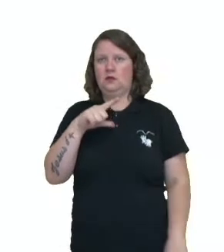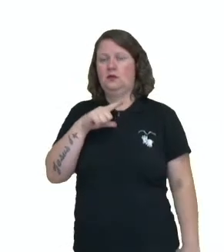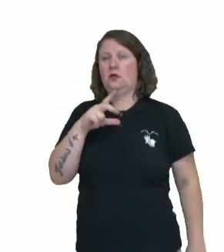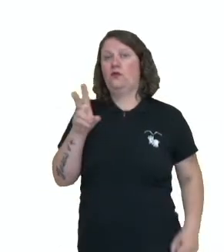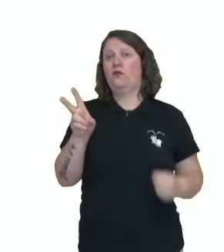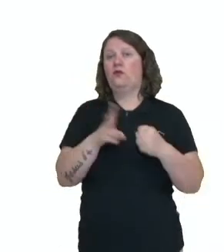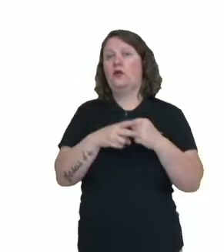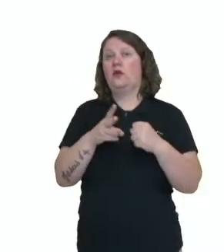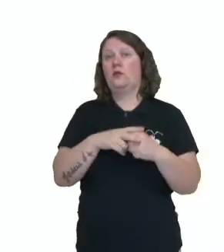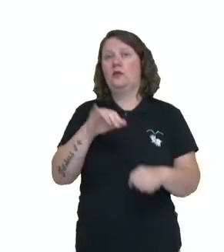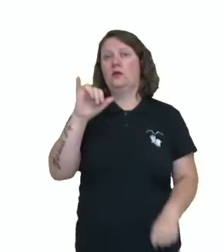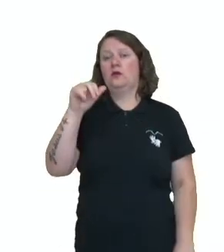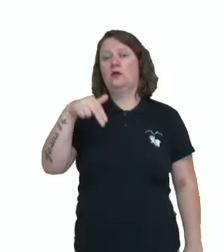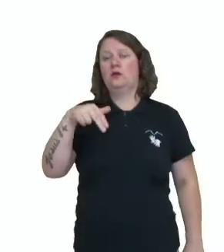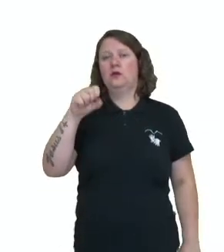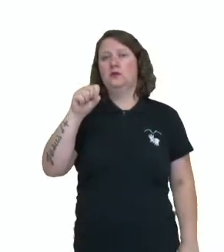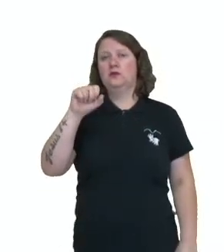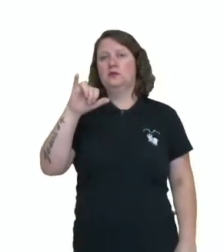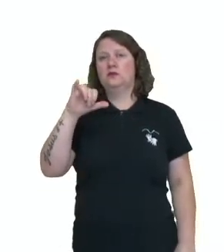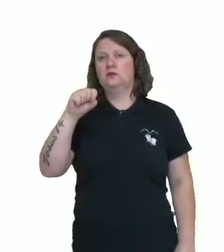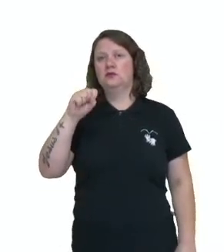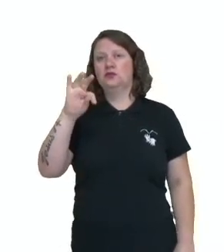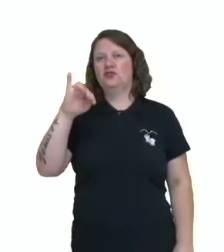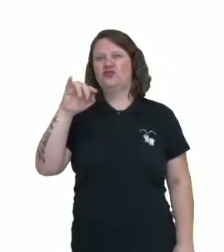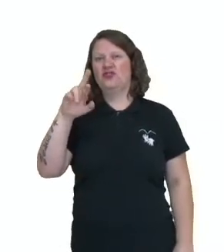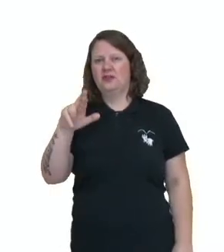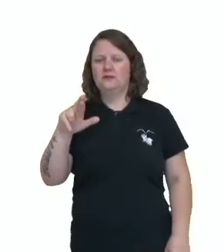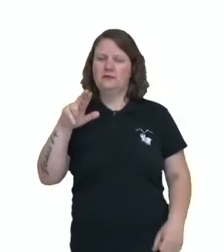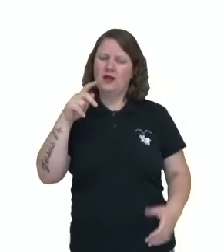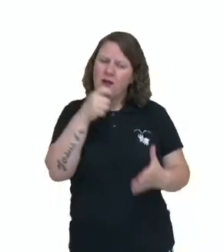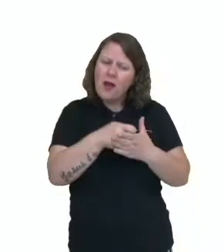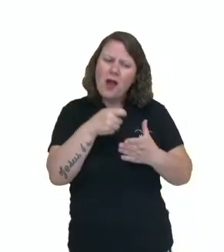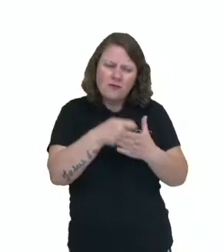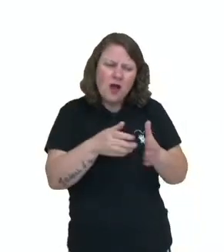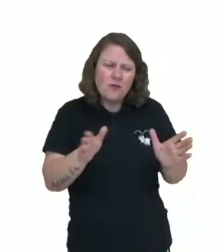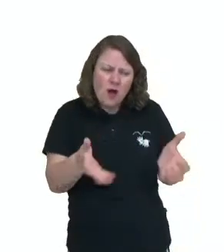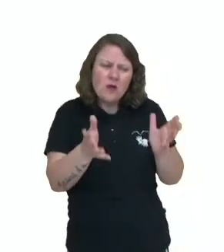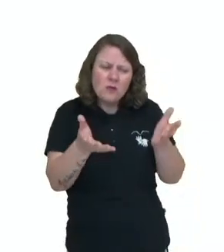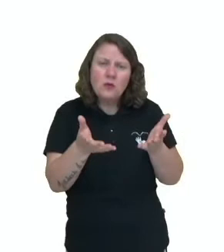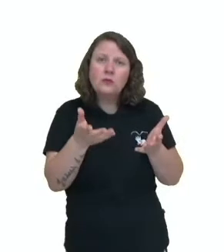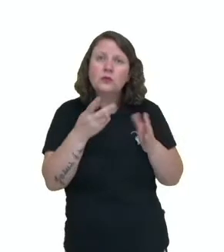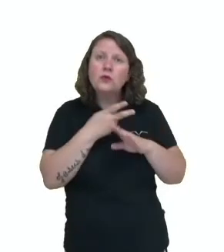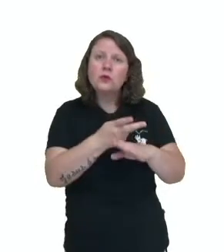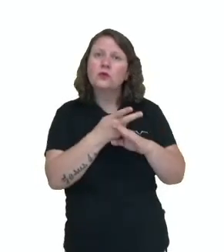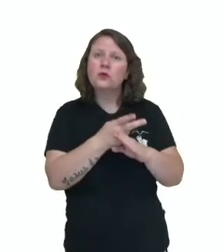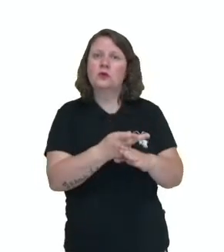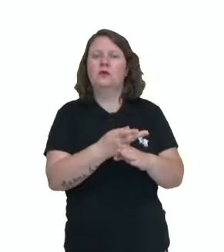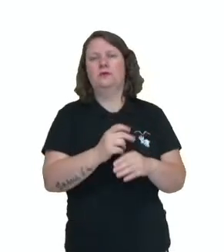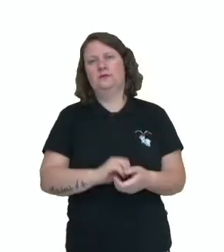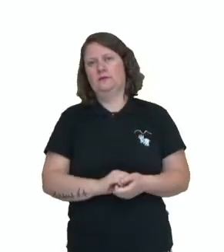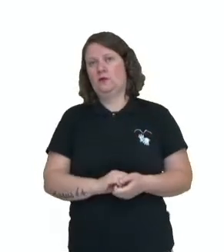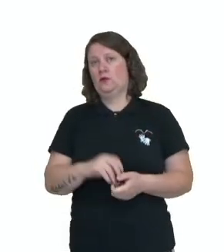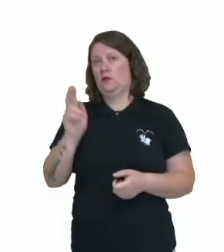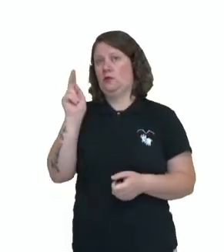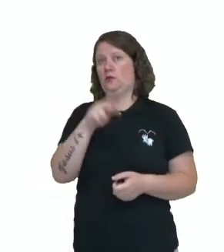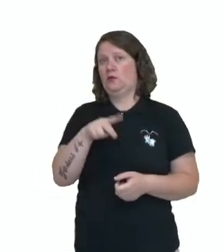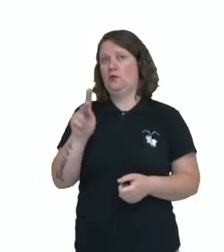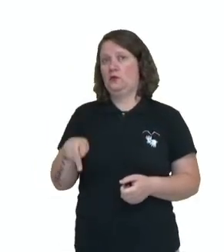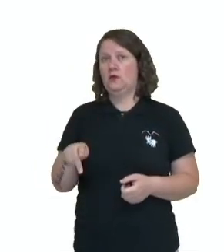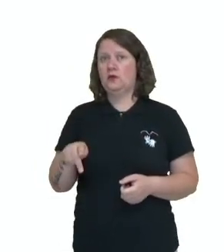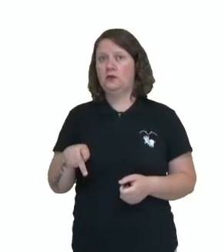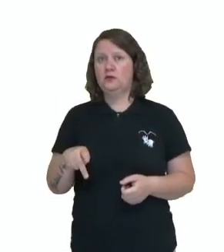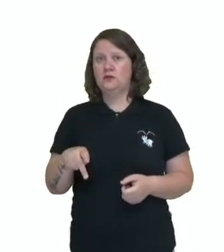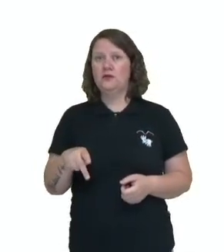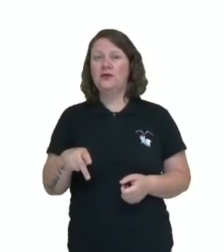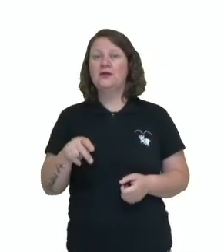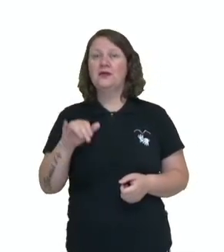verbo fossem aqui. Então, um período composto. Vejamos a primeira oração. O professor insistia. Temos